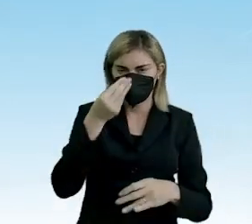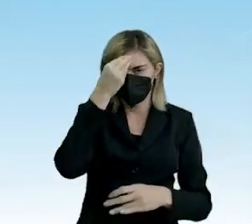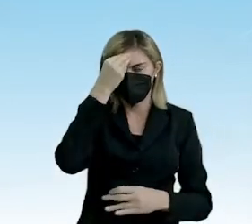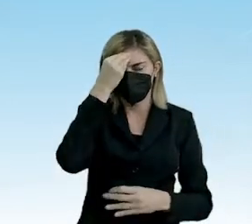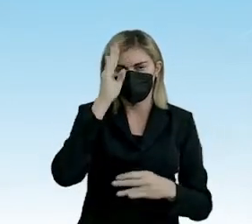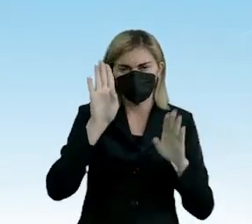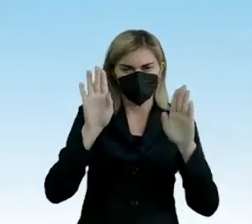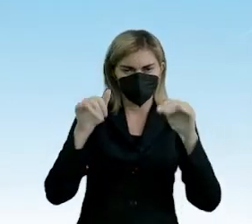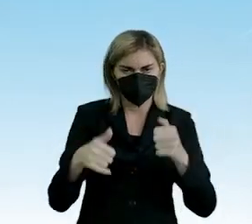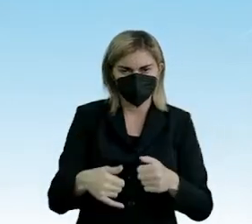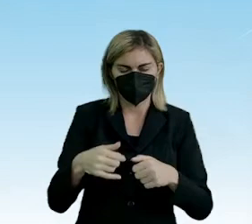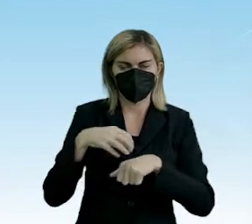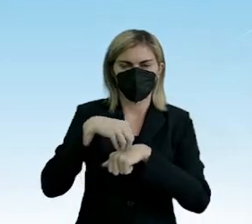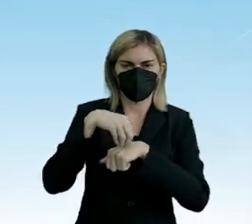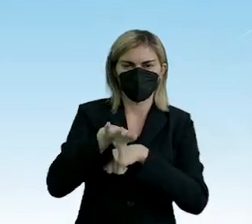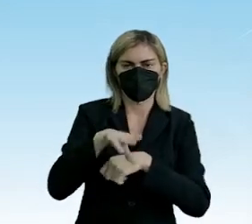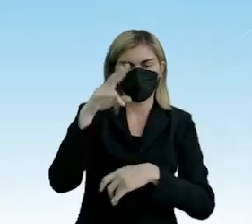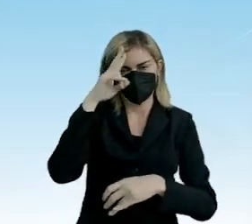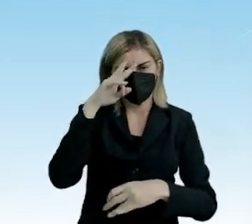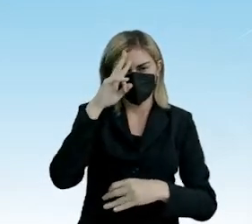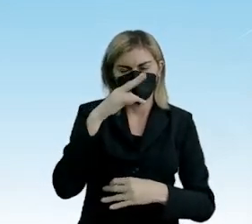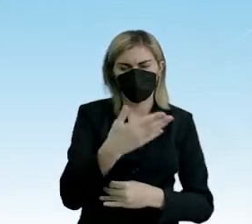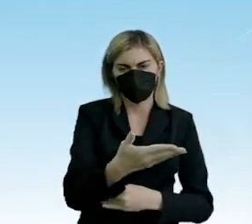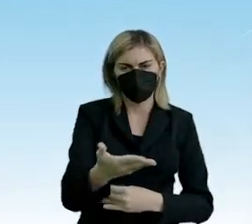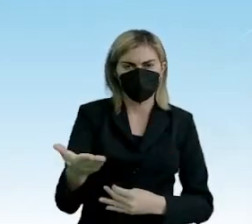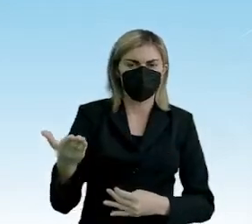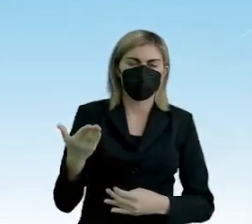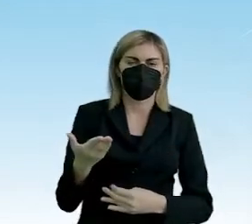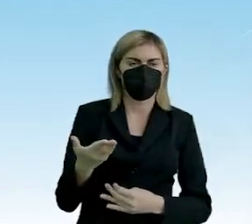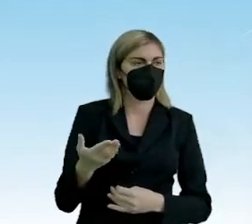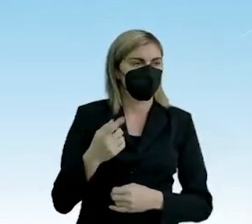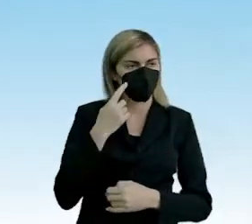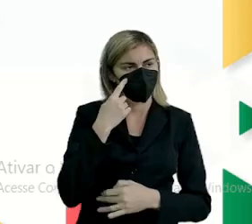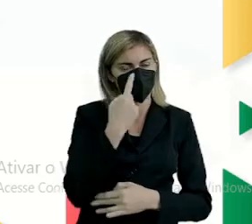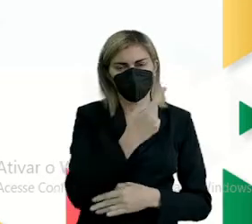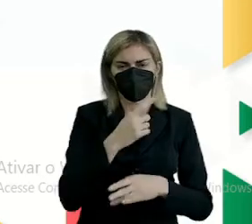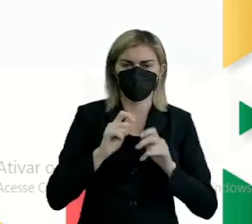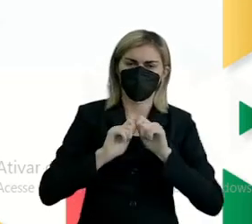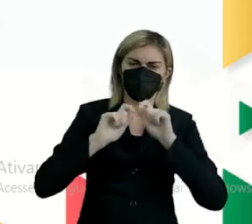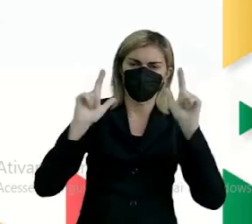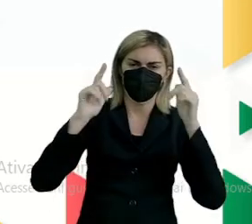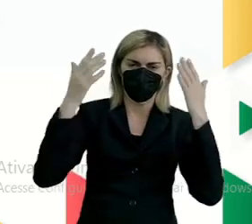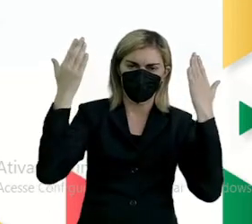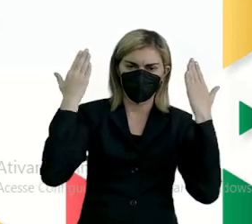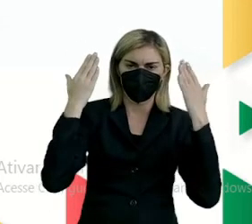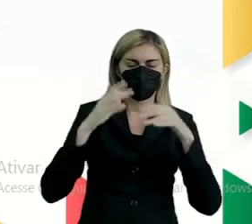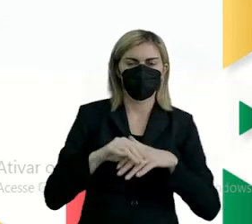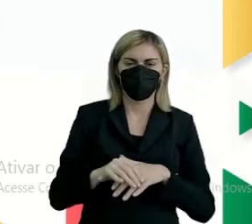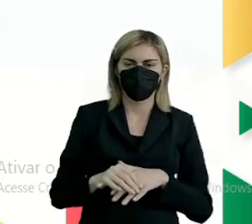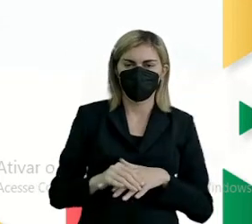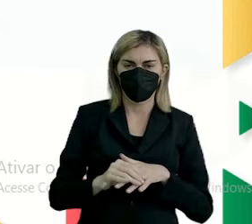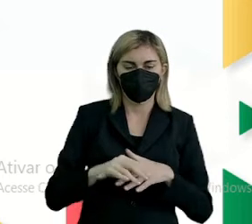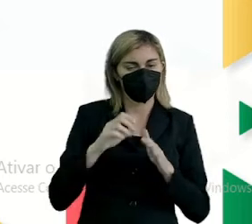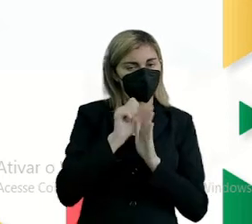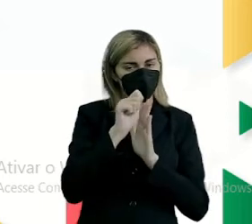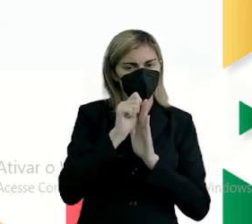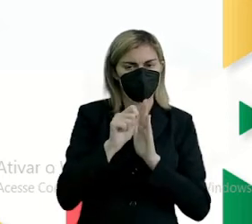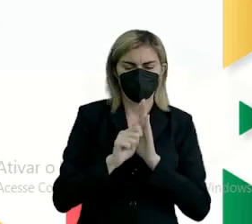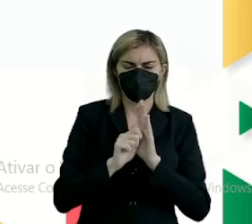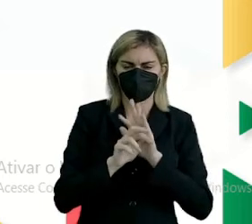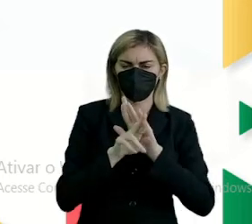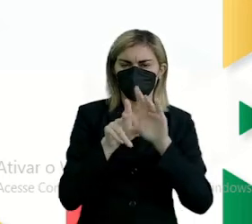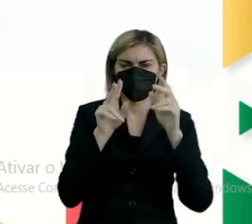aqui. E aqui, lembro a vocês, olha aí na tela, vejam só aqui, escrita e os